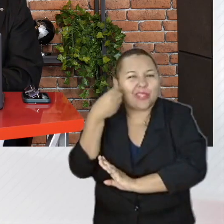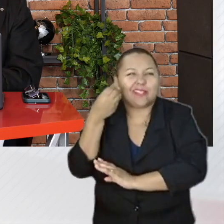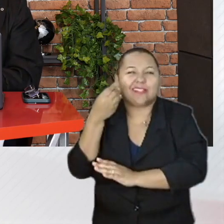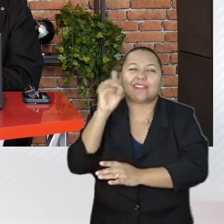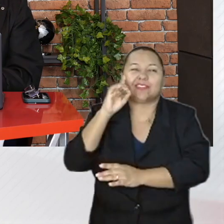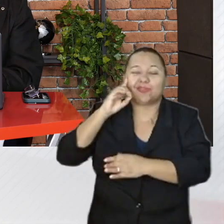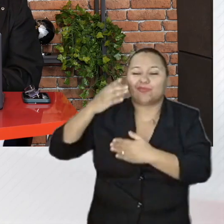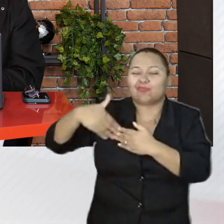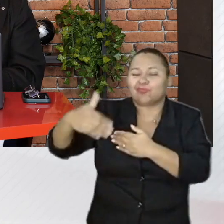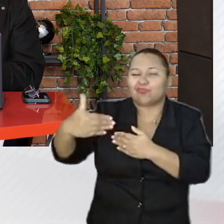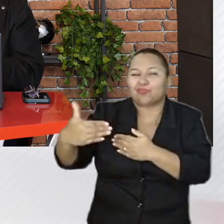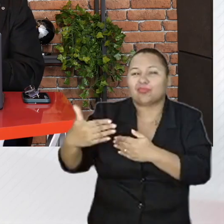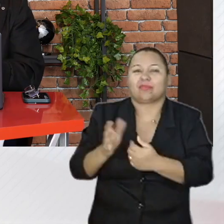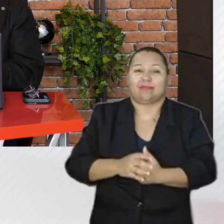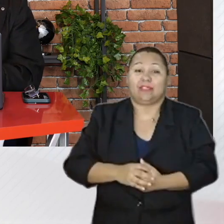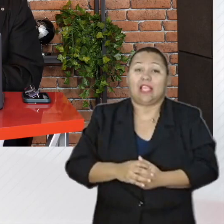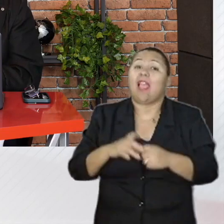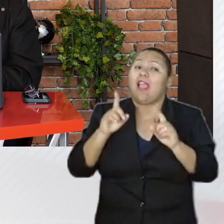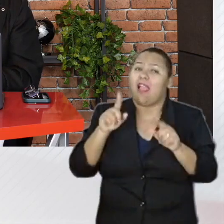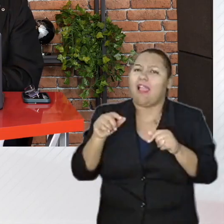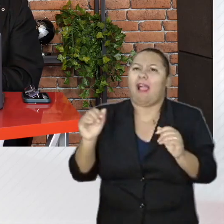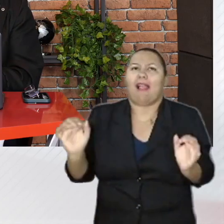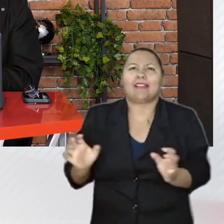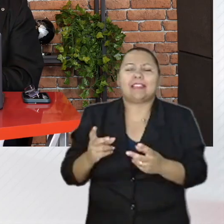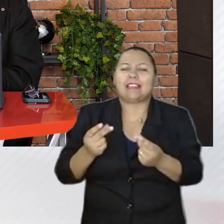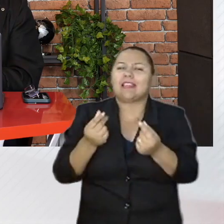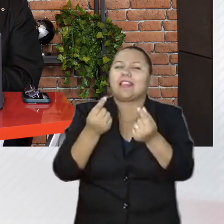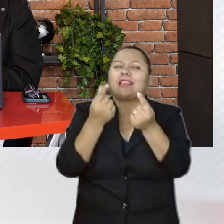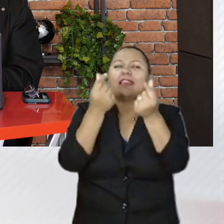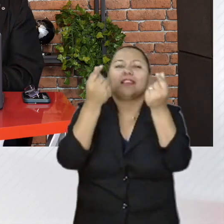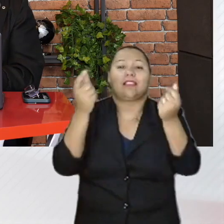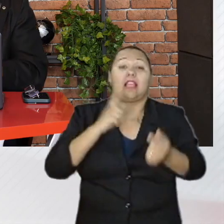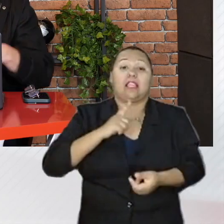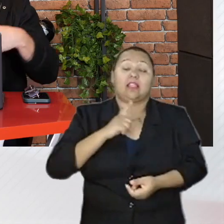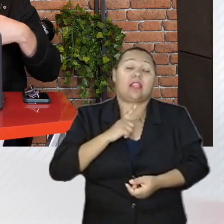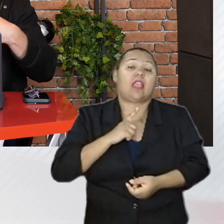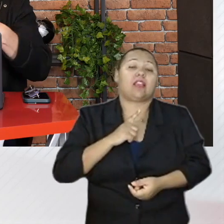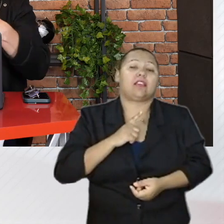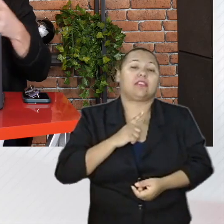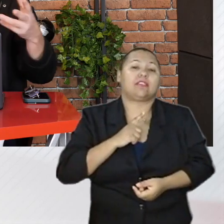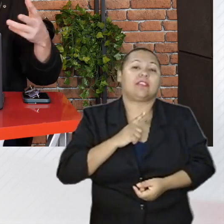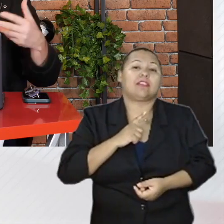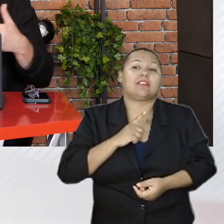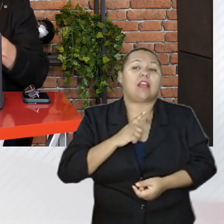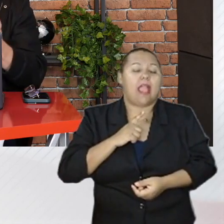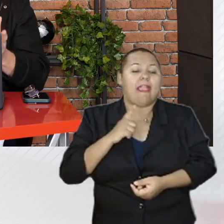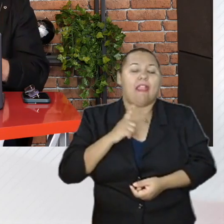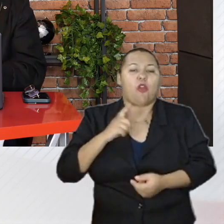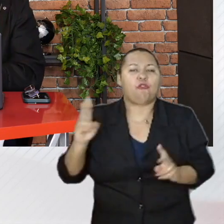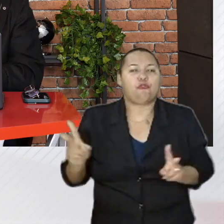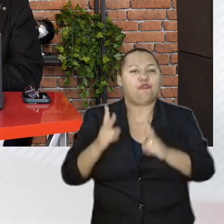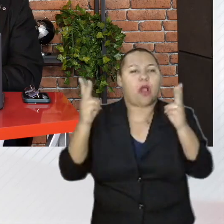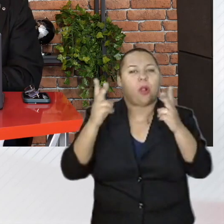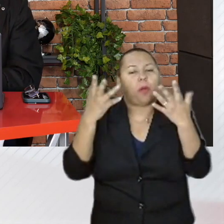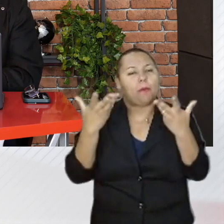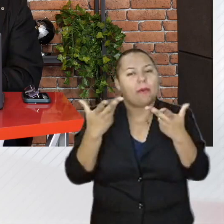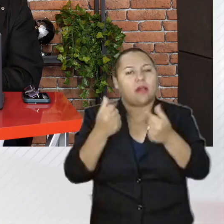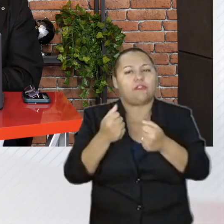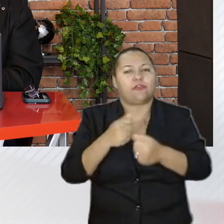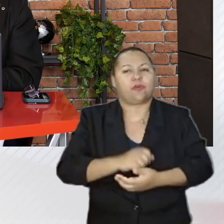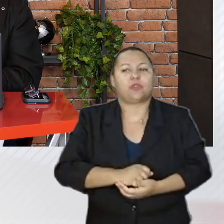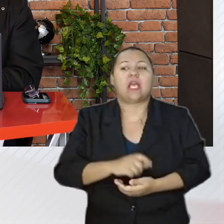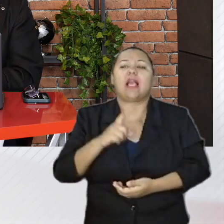Câmara Federal. E eu acho que essa é a riqueza da bancada do PT. O PT tem além do território, de você ter várias regiões